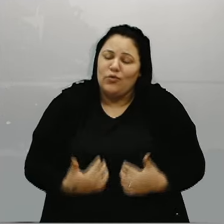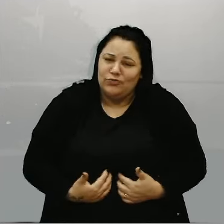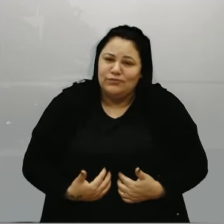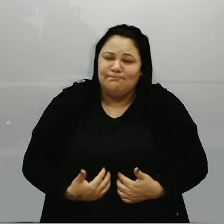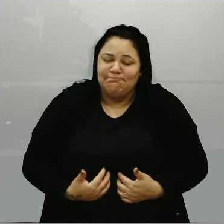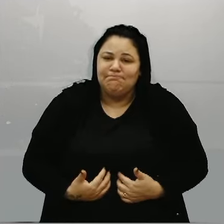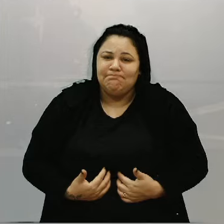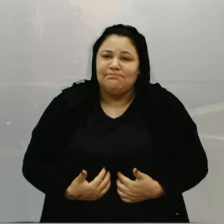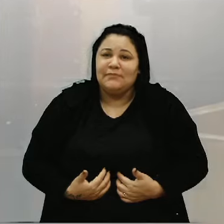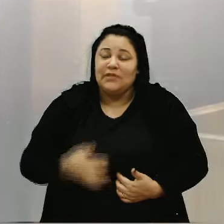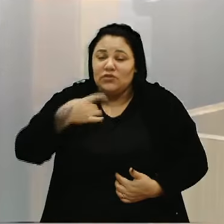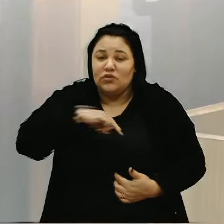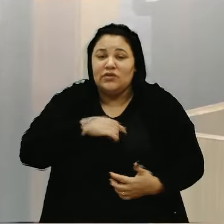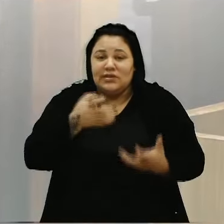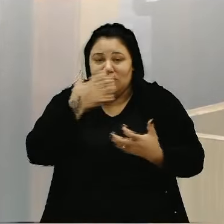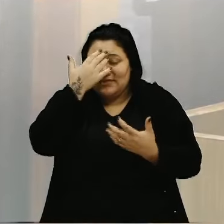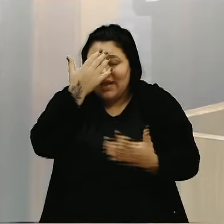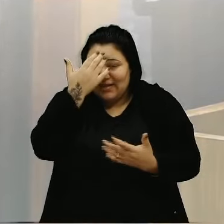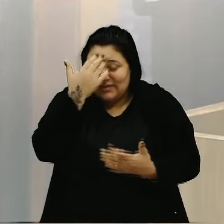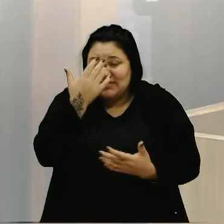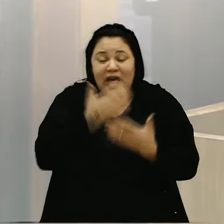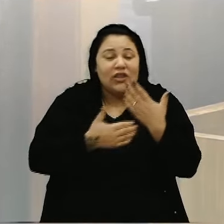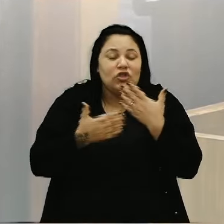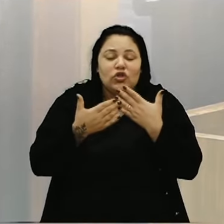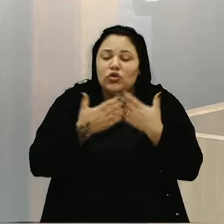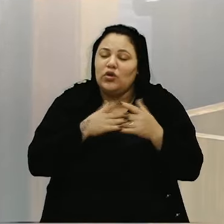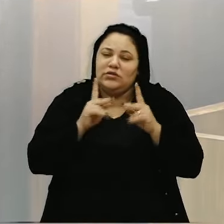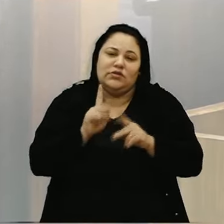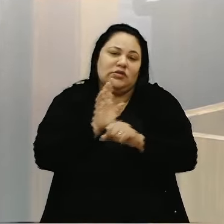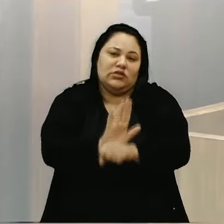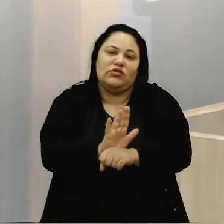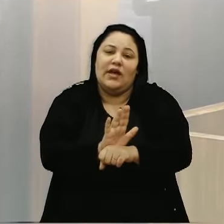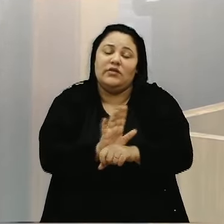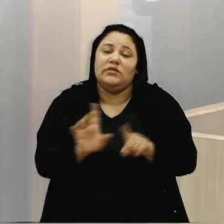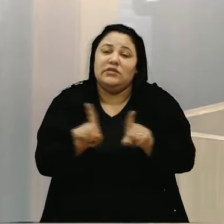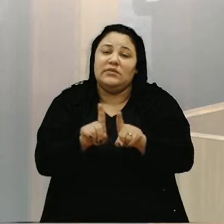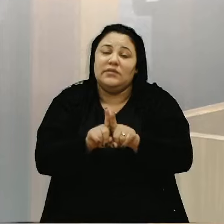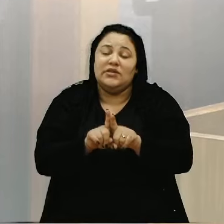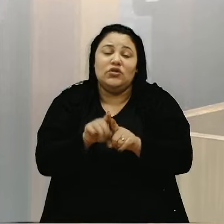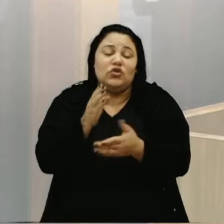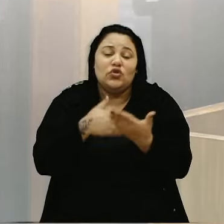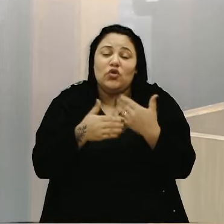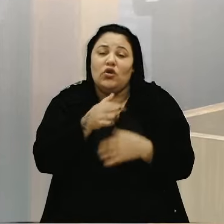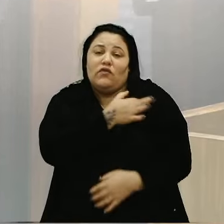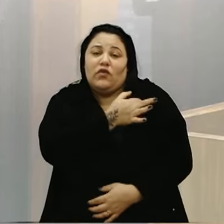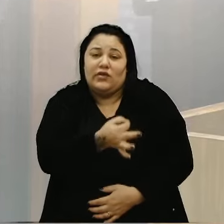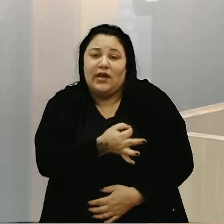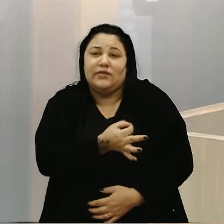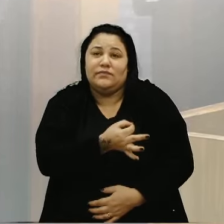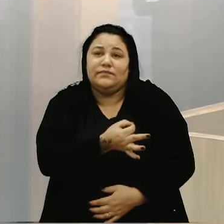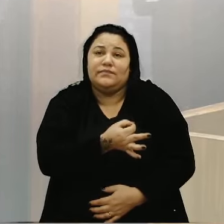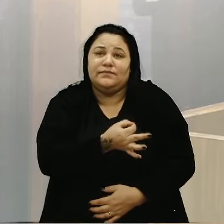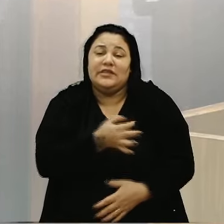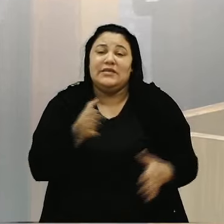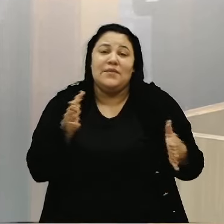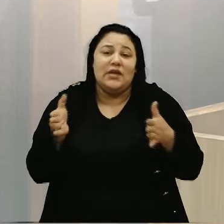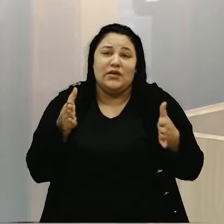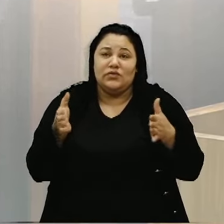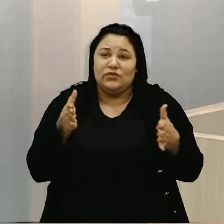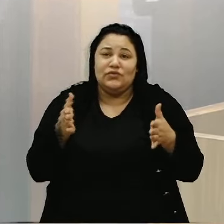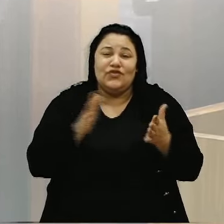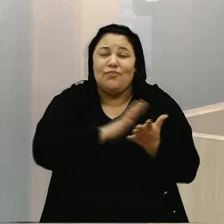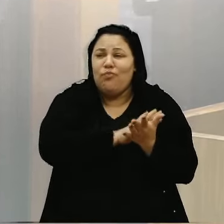queremos agradecer a todos os colaboradores queremos agradecer todos os voluntários durante esse tempo né de de